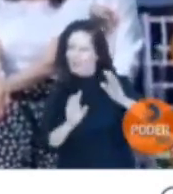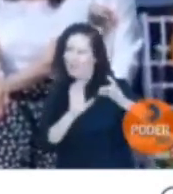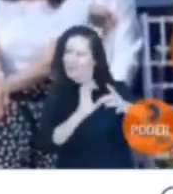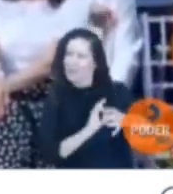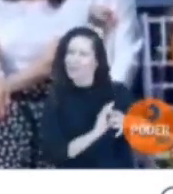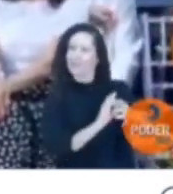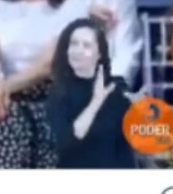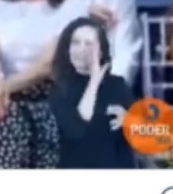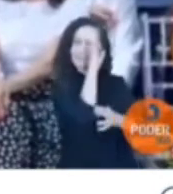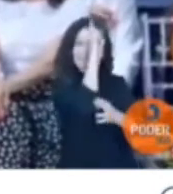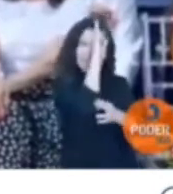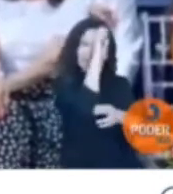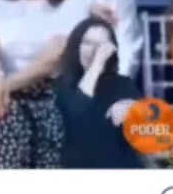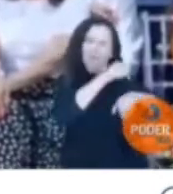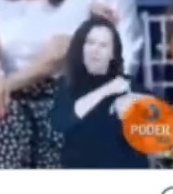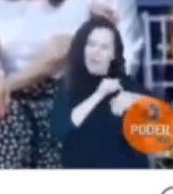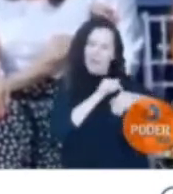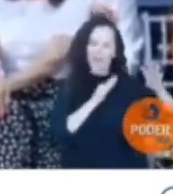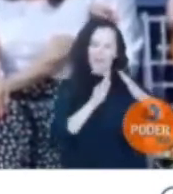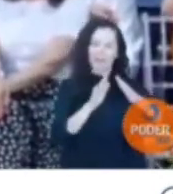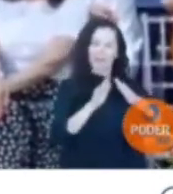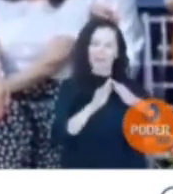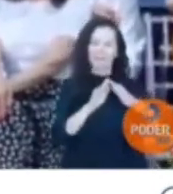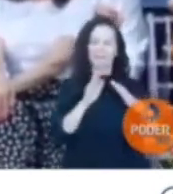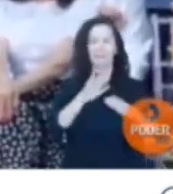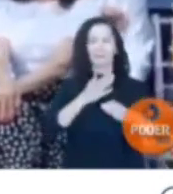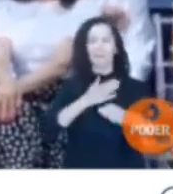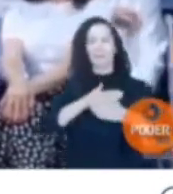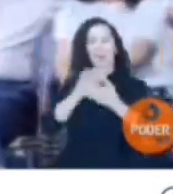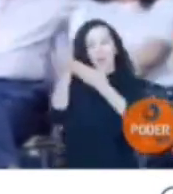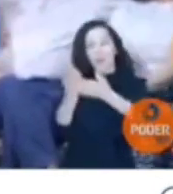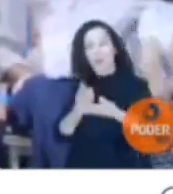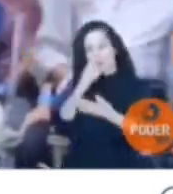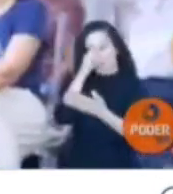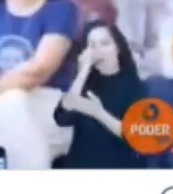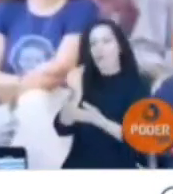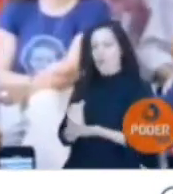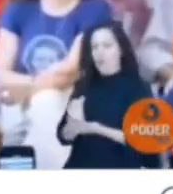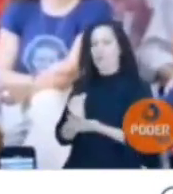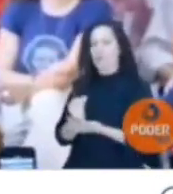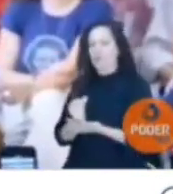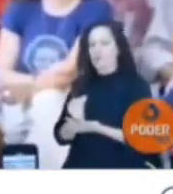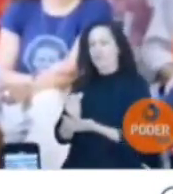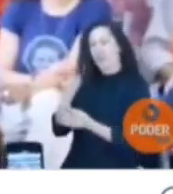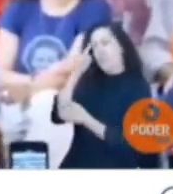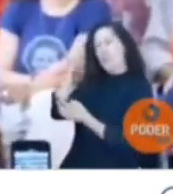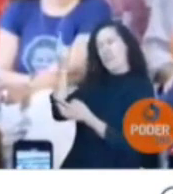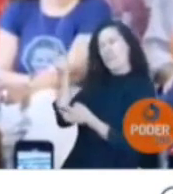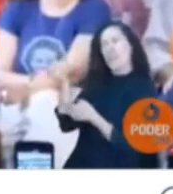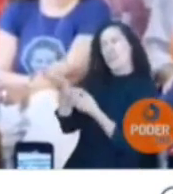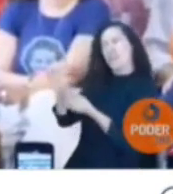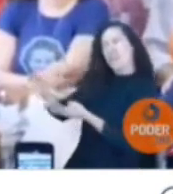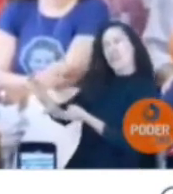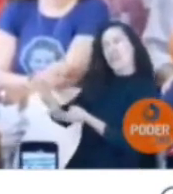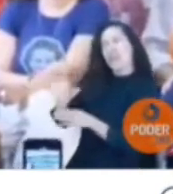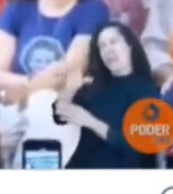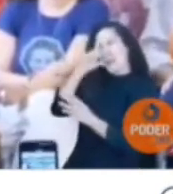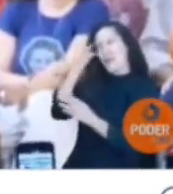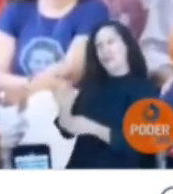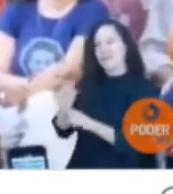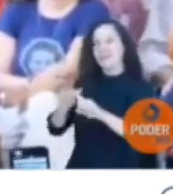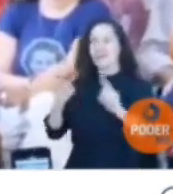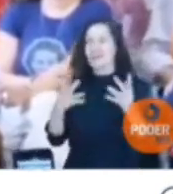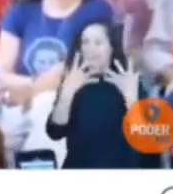sempre. Então, quando eu fui convidar o Alckmin, achando que ele não ia topar, Olha aí o teatro. e quando ele topou, eu